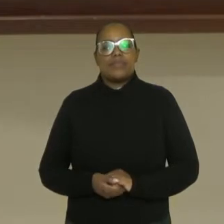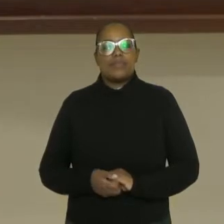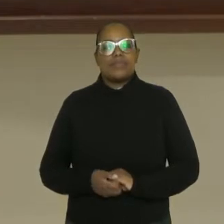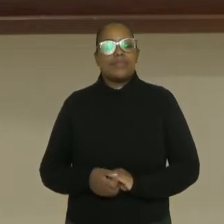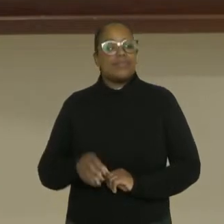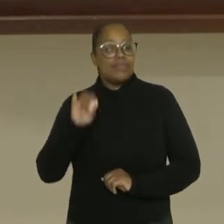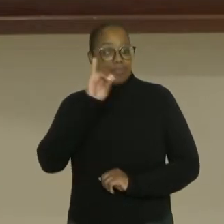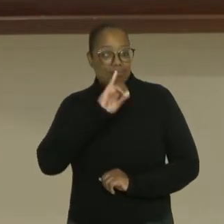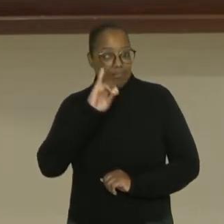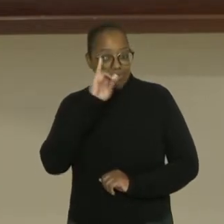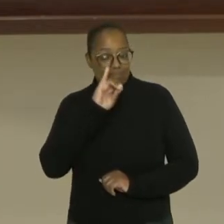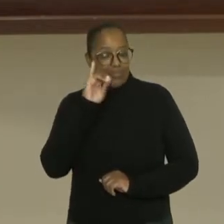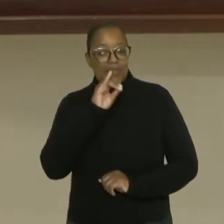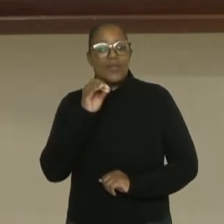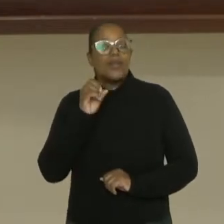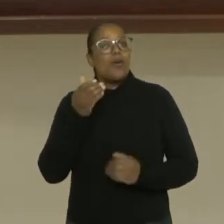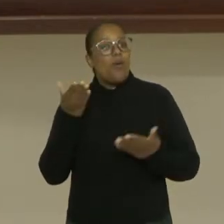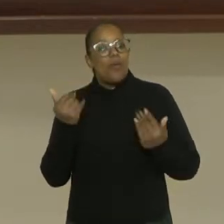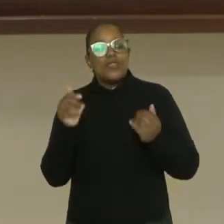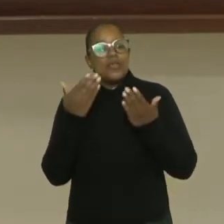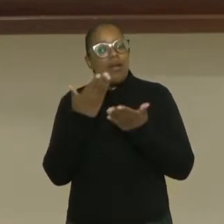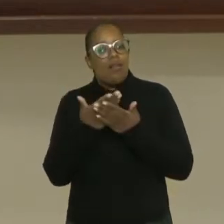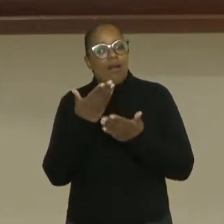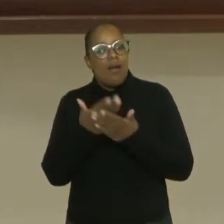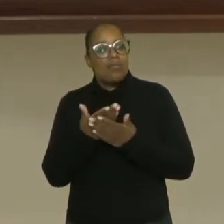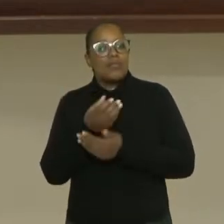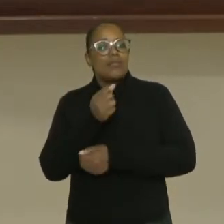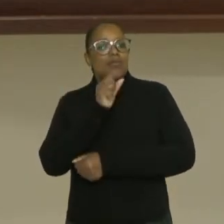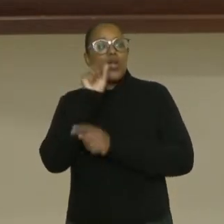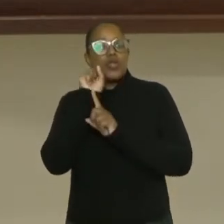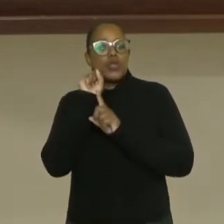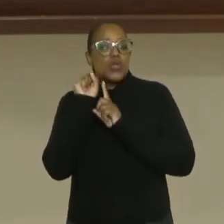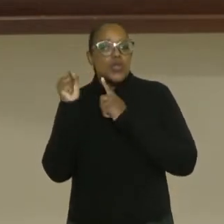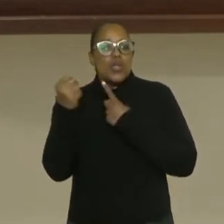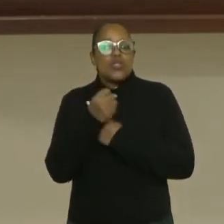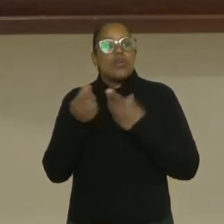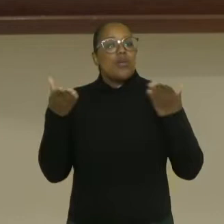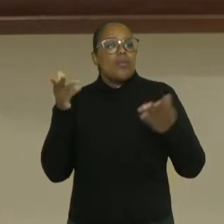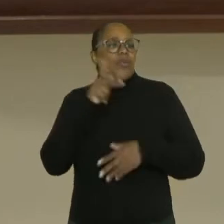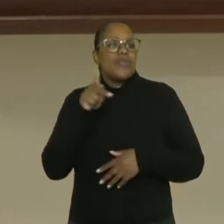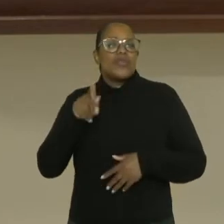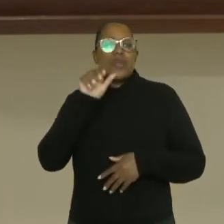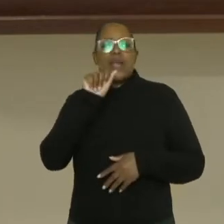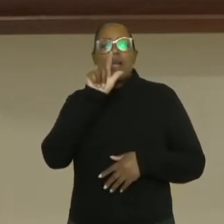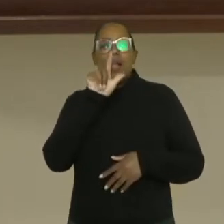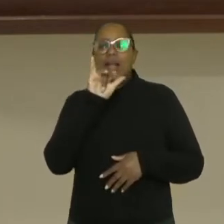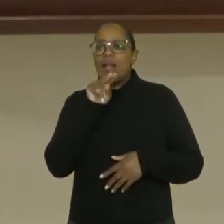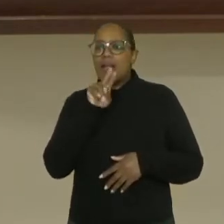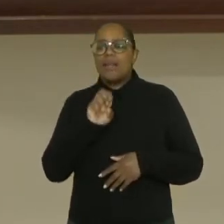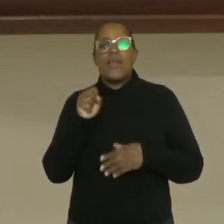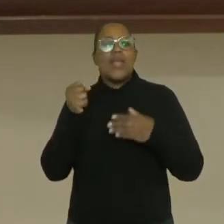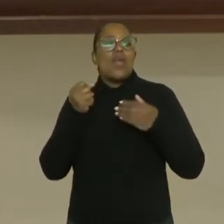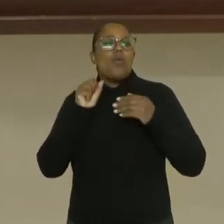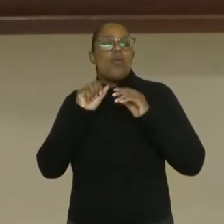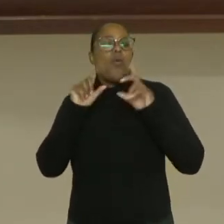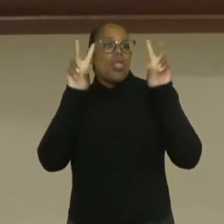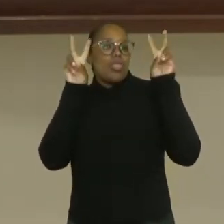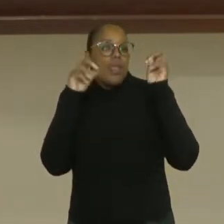Oi, gente, vamos para a aula de Sociologia. Eu sou a professora Aline e o assunto de hoje é a violência nas